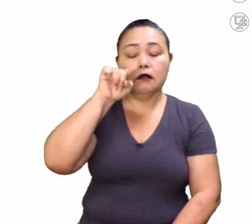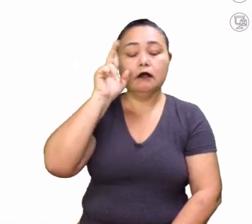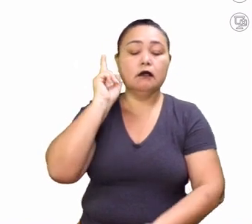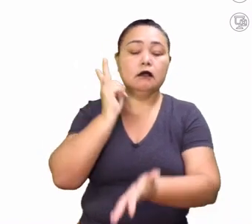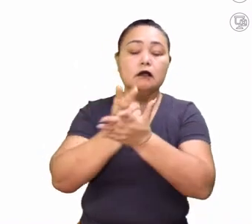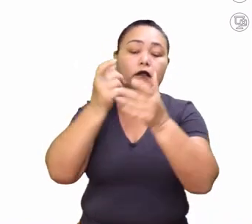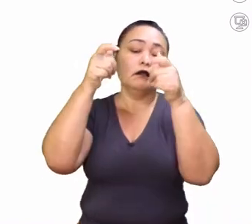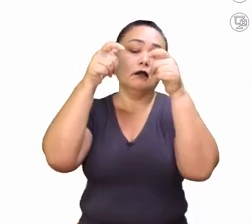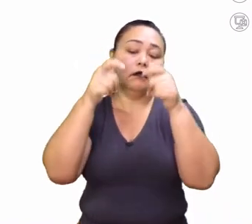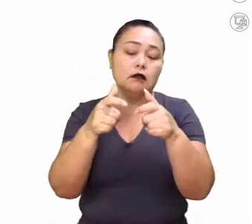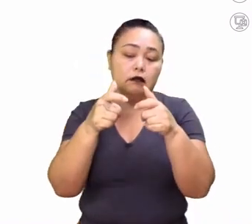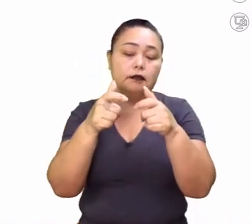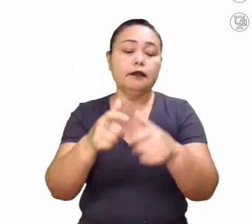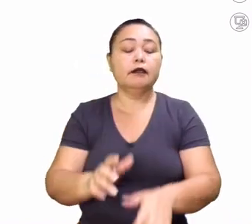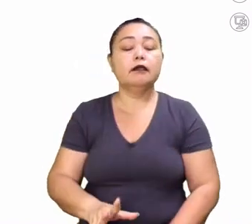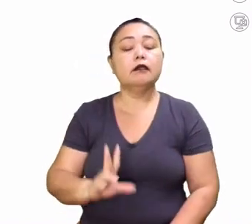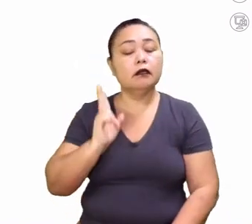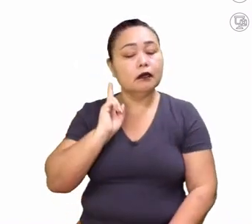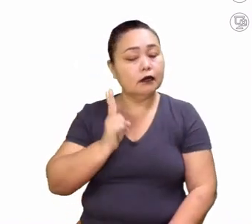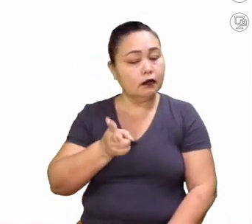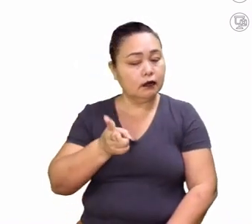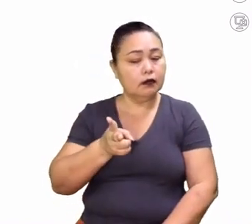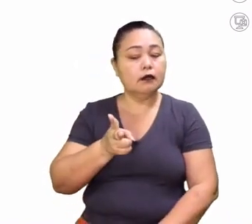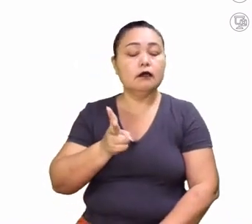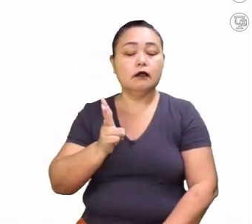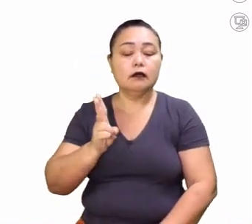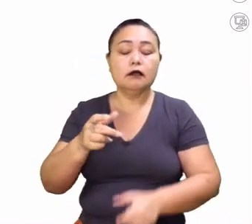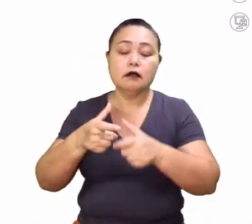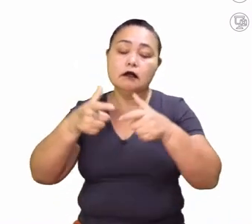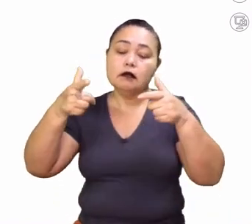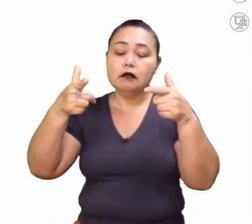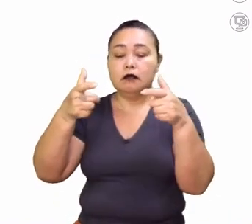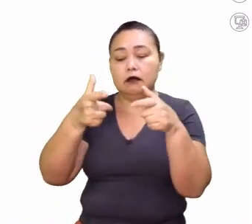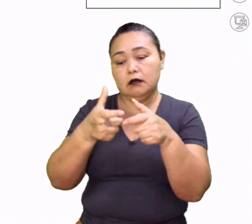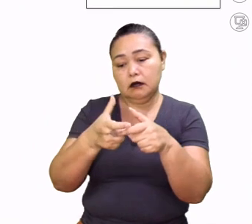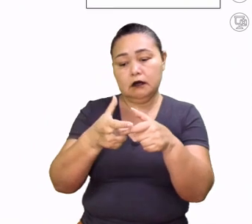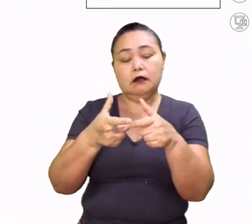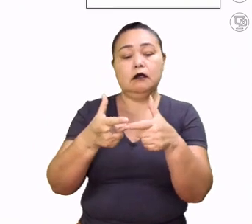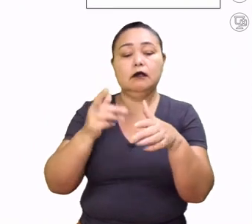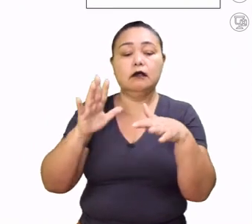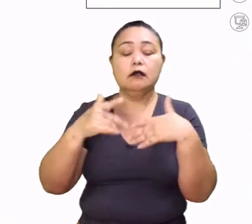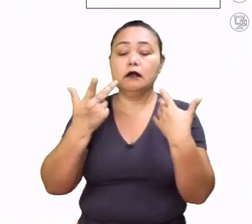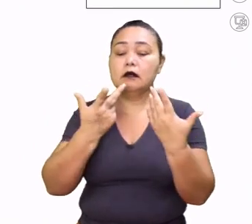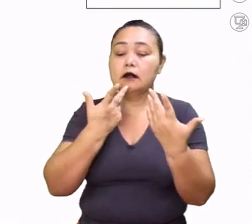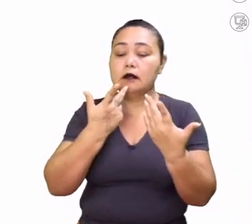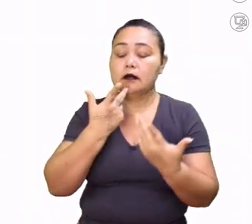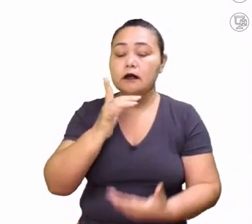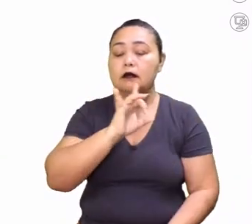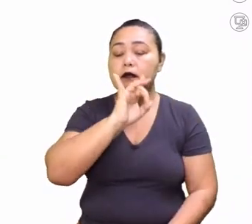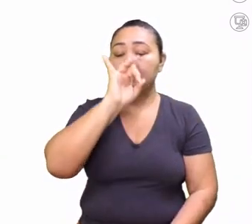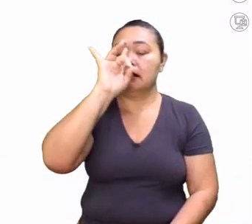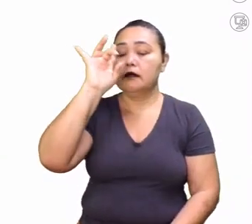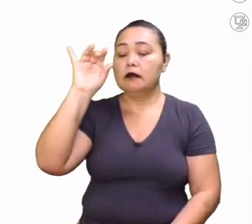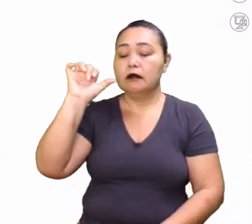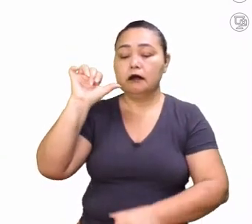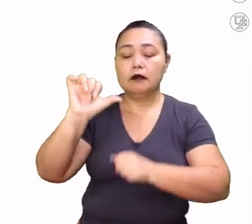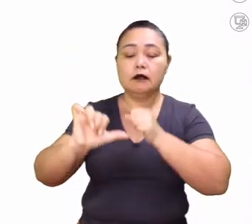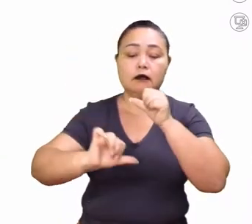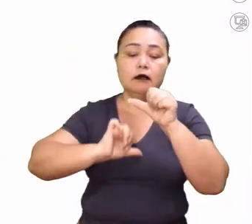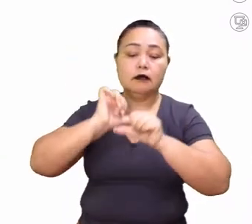mesmo lugar continua né aumentando diminuindo nós vamos falar sobre cada transformação